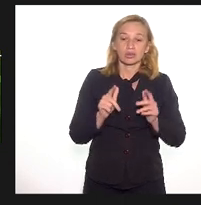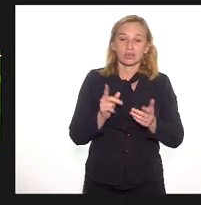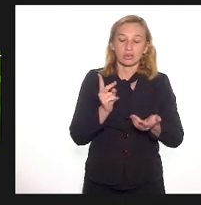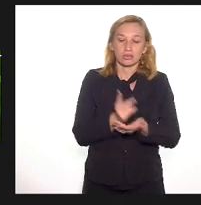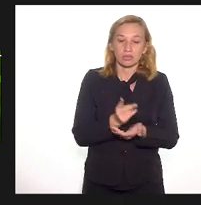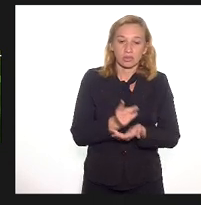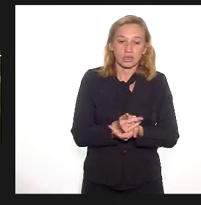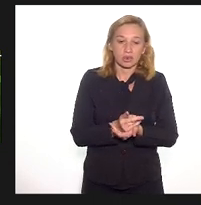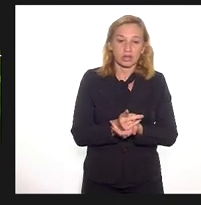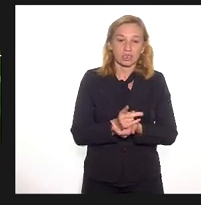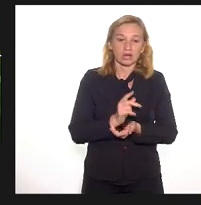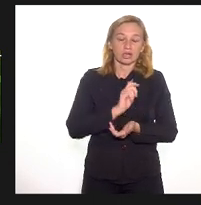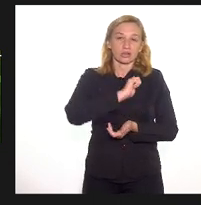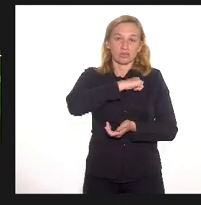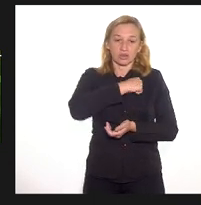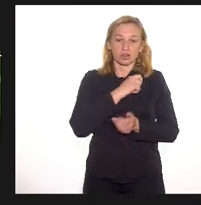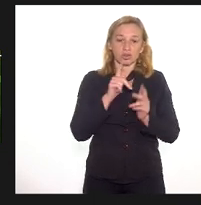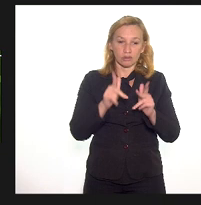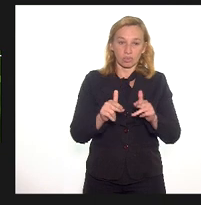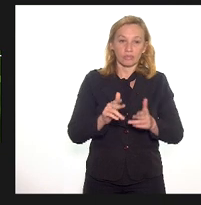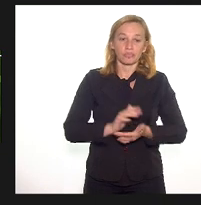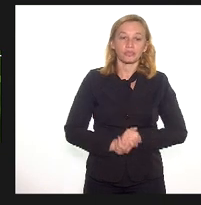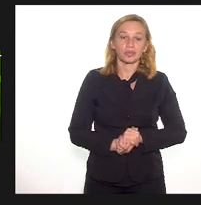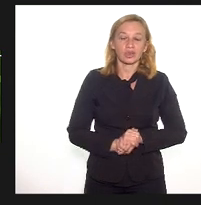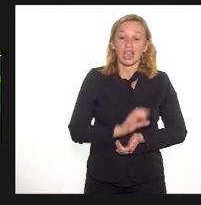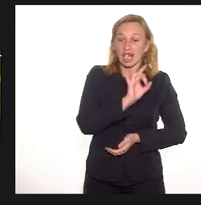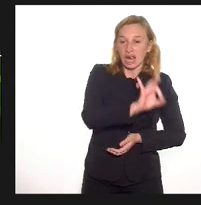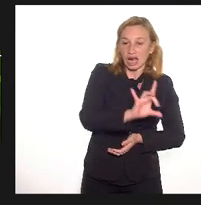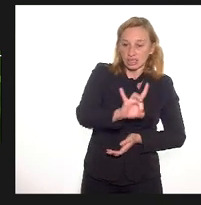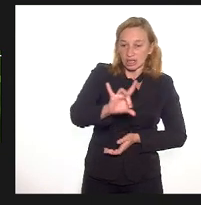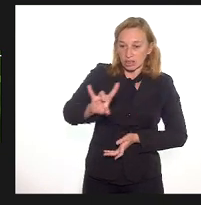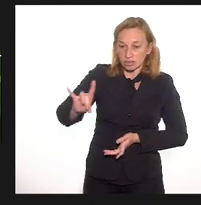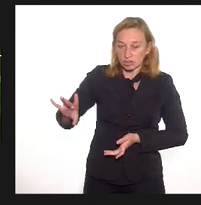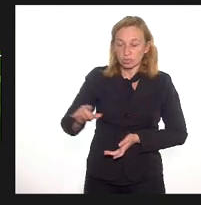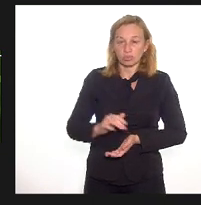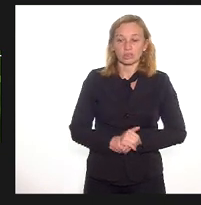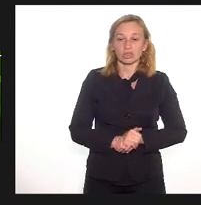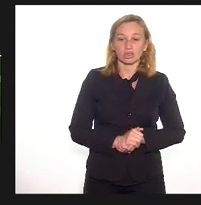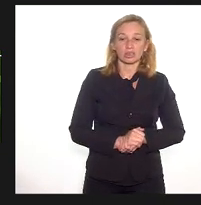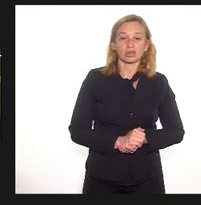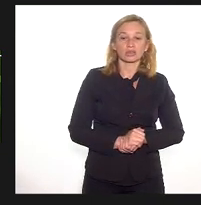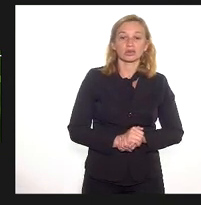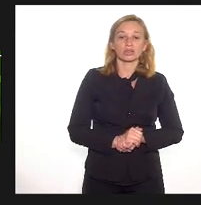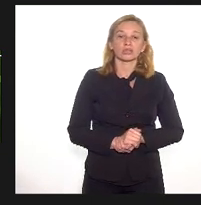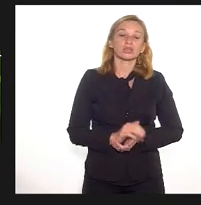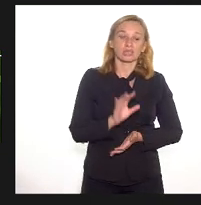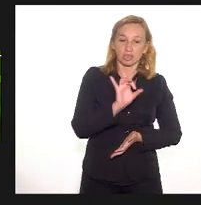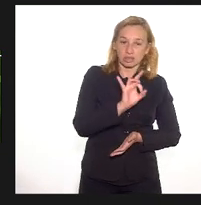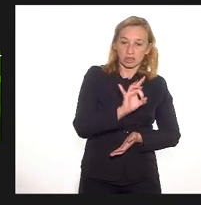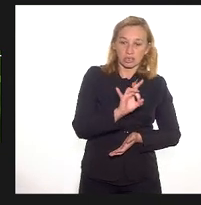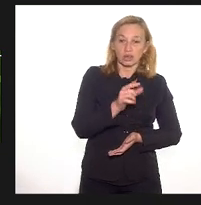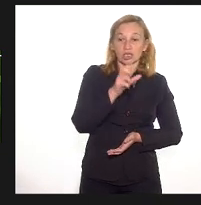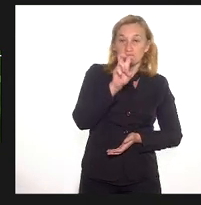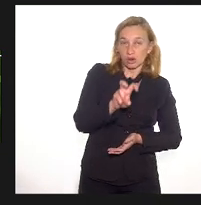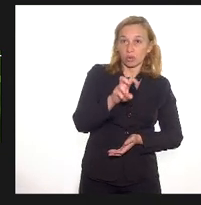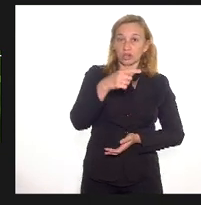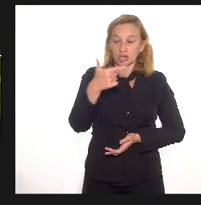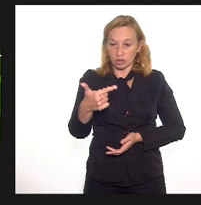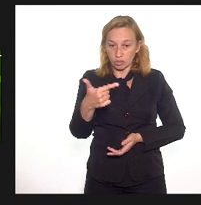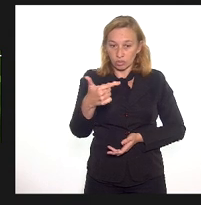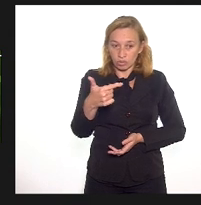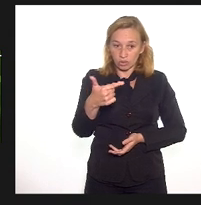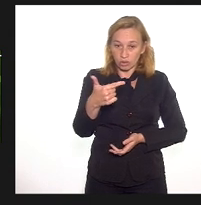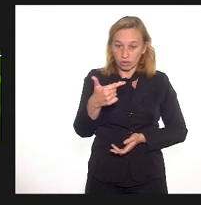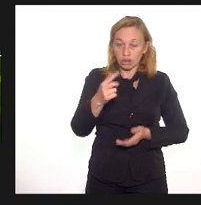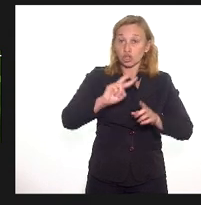N intimações. Cada uma dessas intimações, cada uma não, as intimações, as 52, por sua vez,